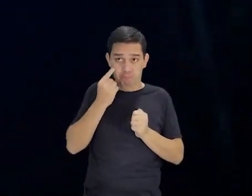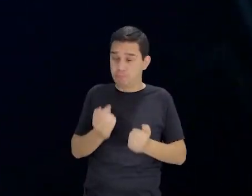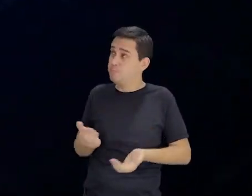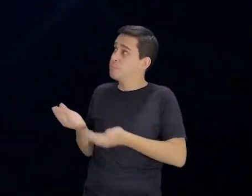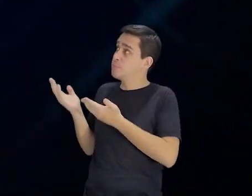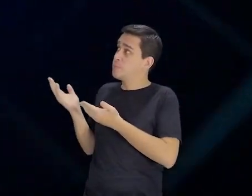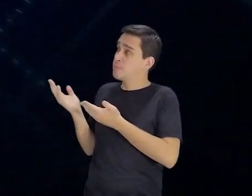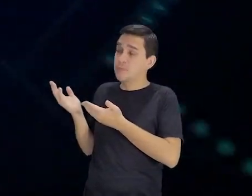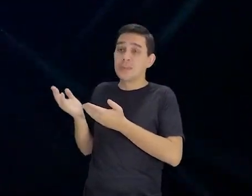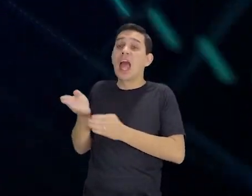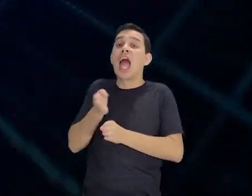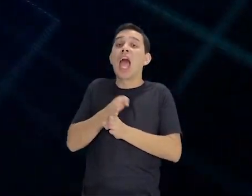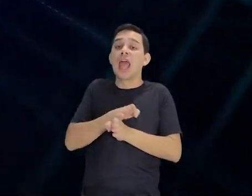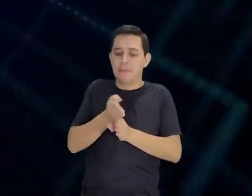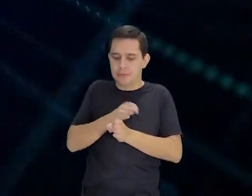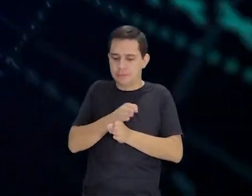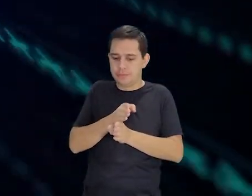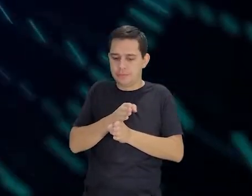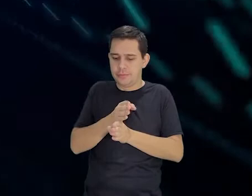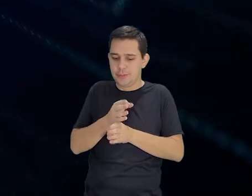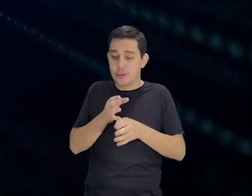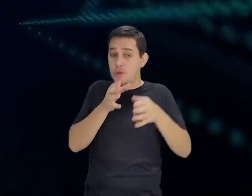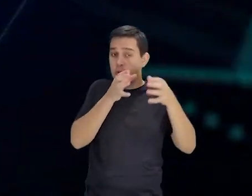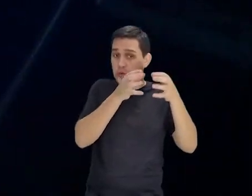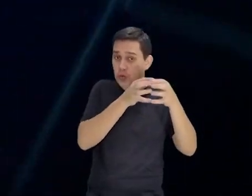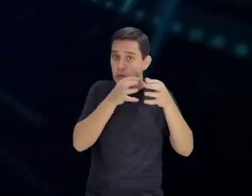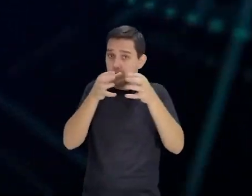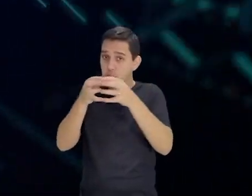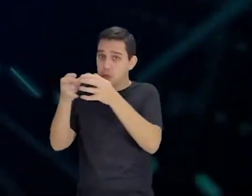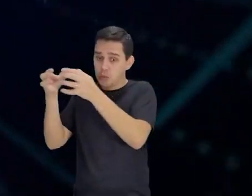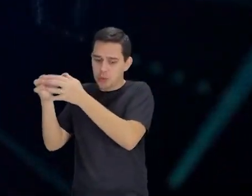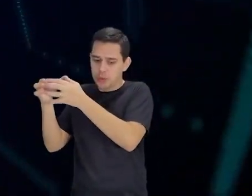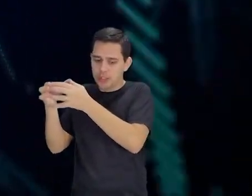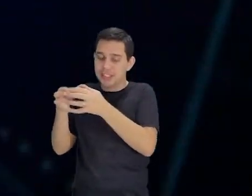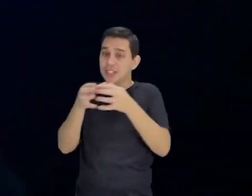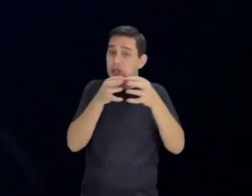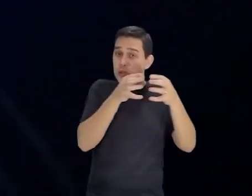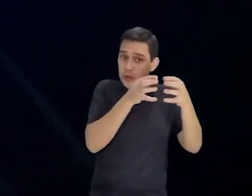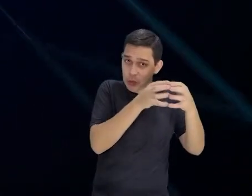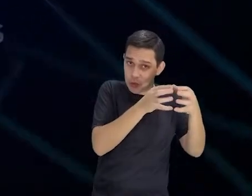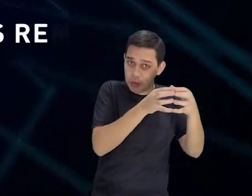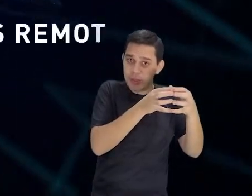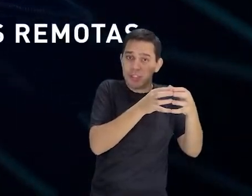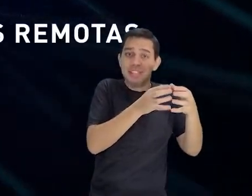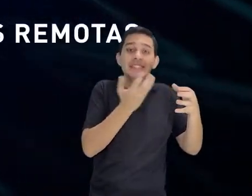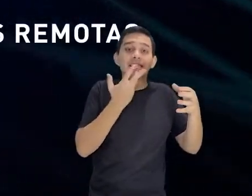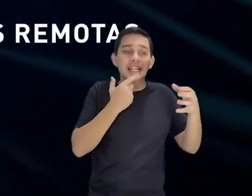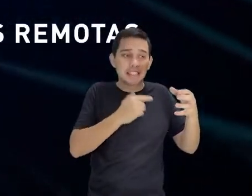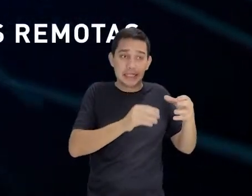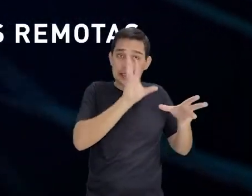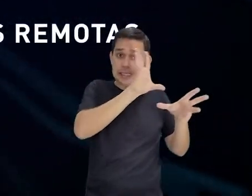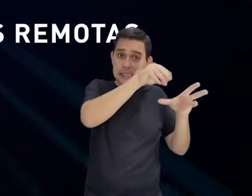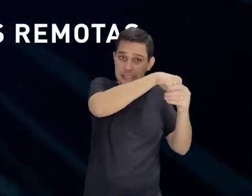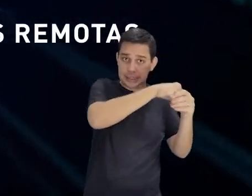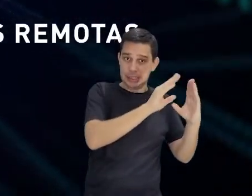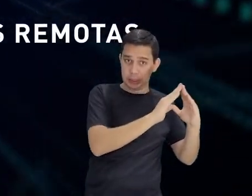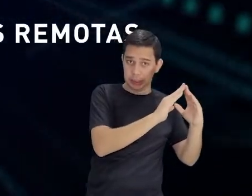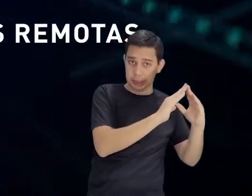sistema híbrido, né? Parte das crianças vão estar dentro de sala e parte das crianças vão